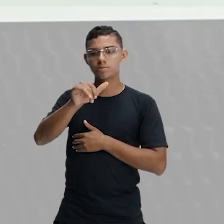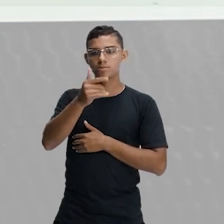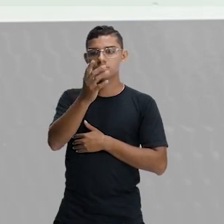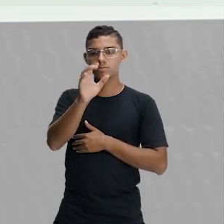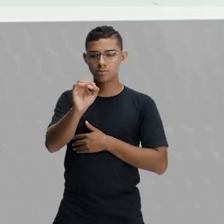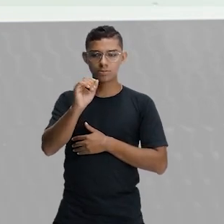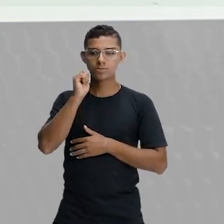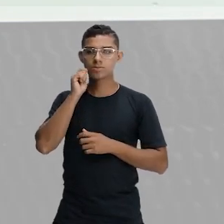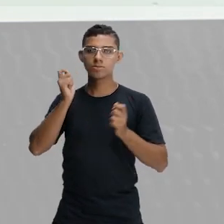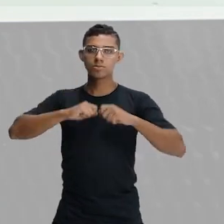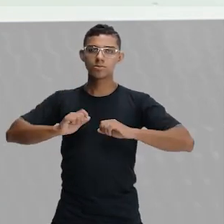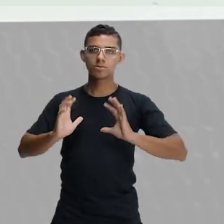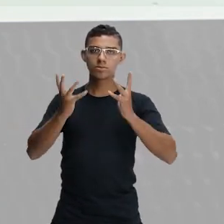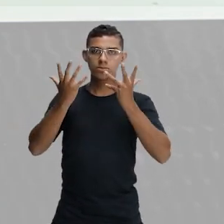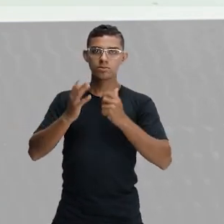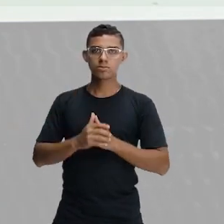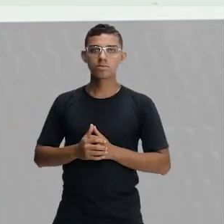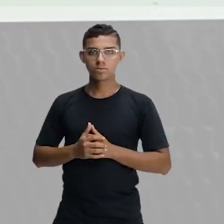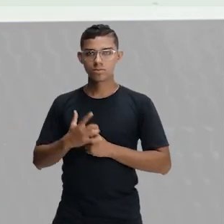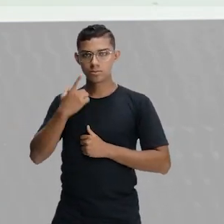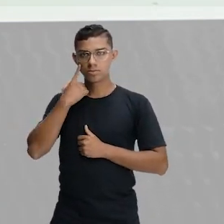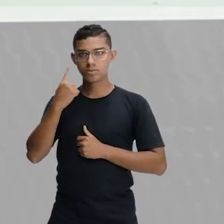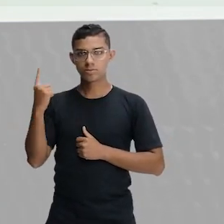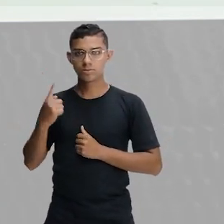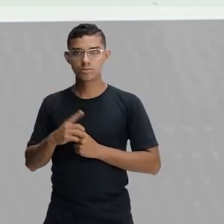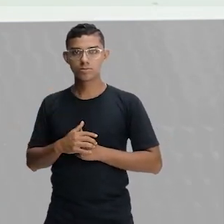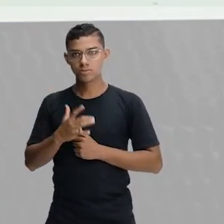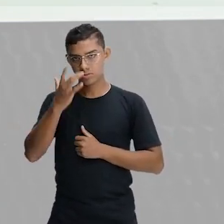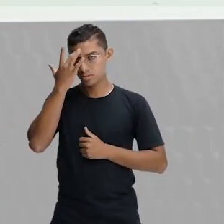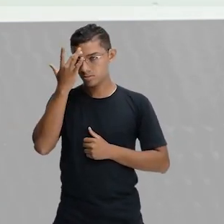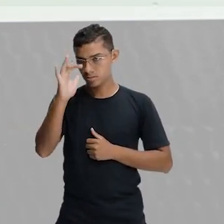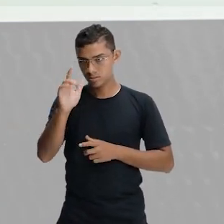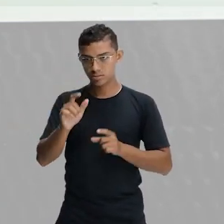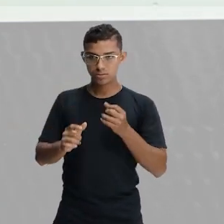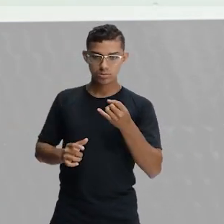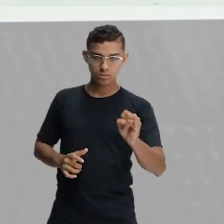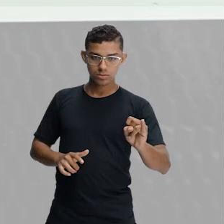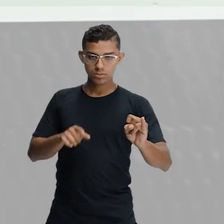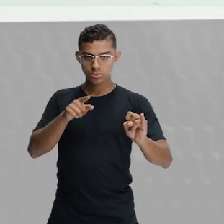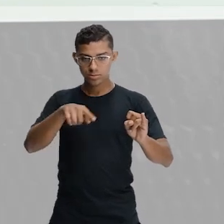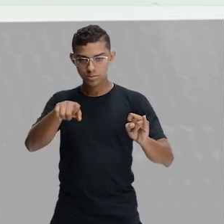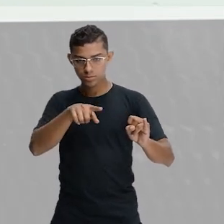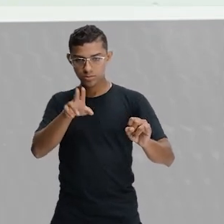acontece. Tá, ok? Não sei se você já viu também